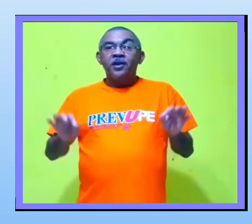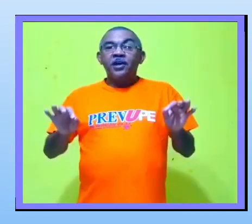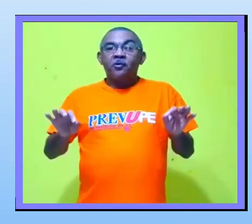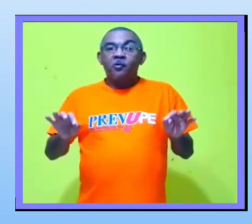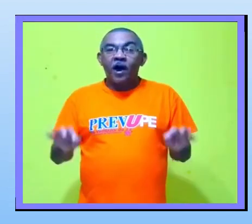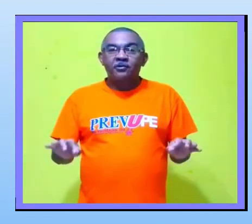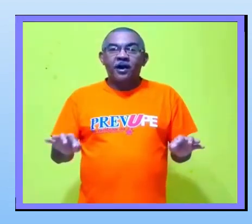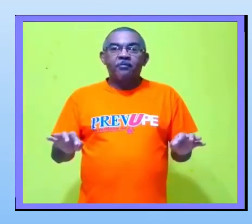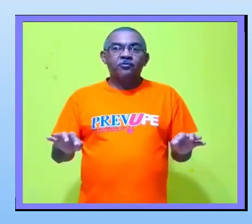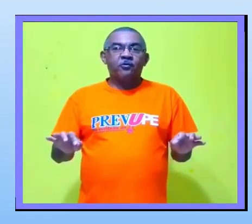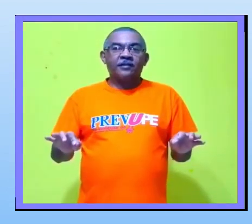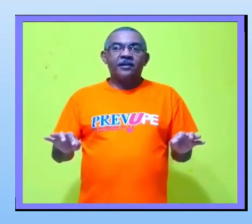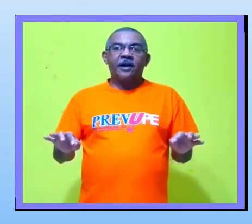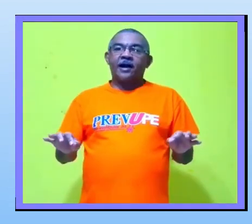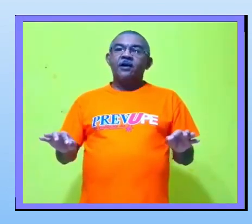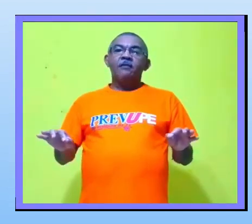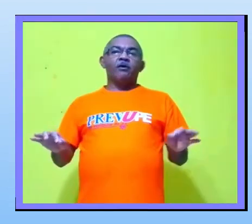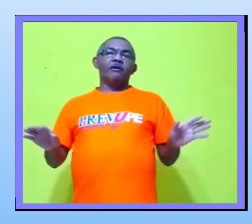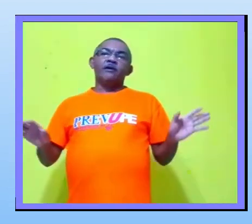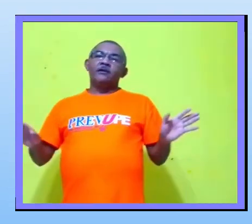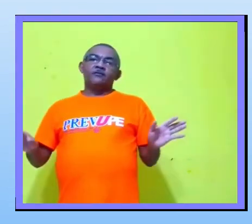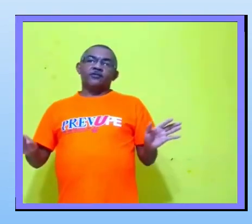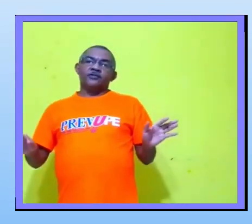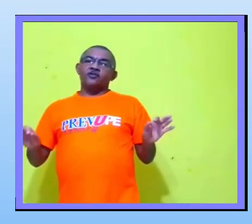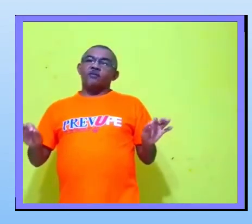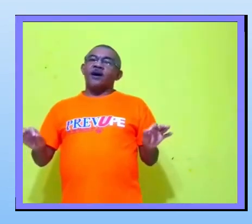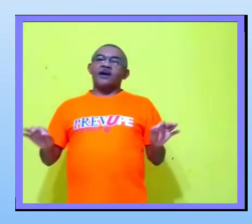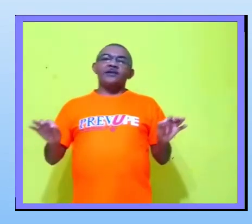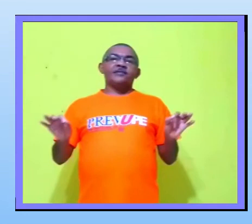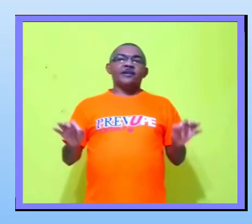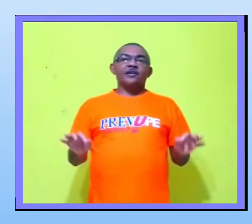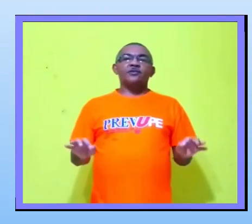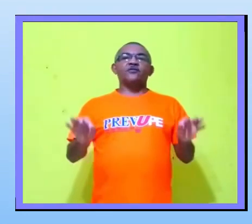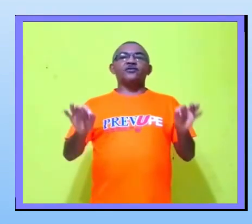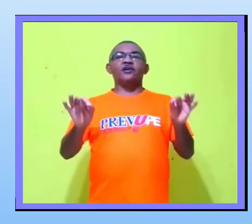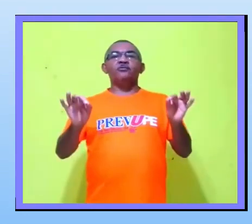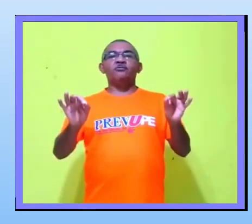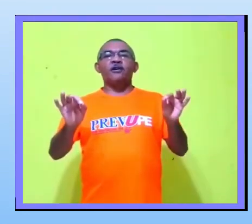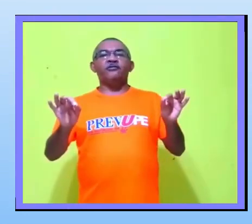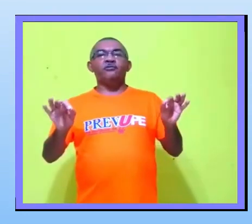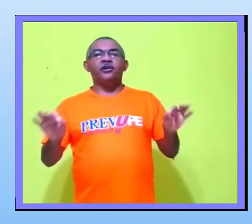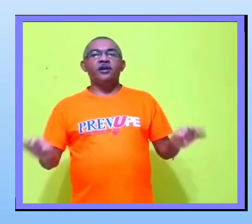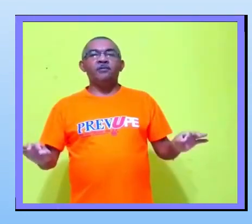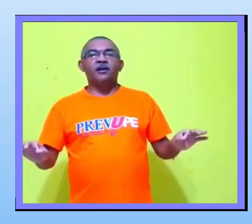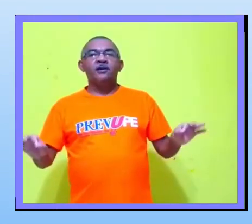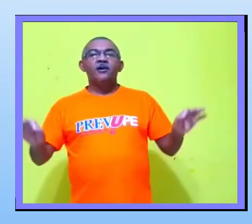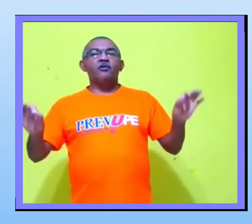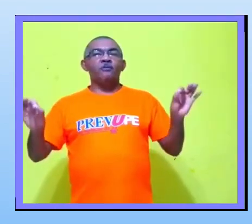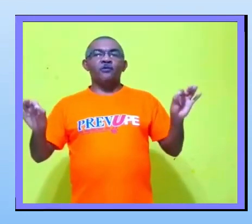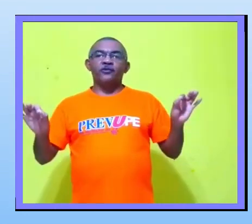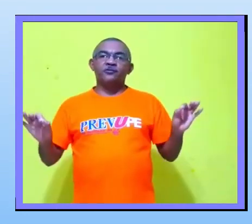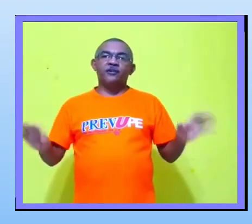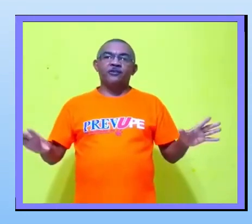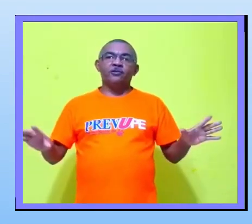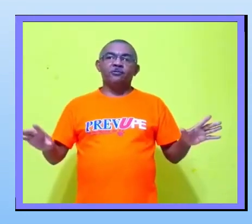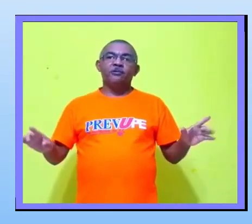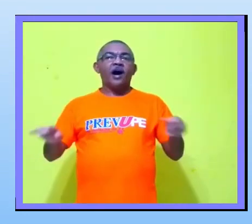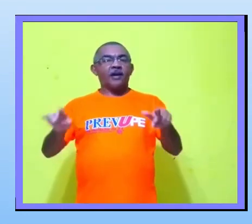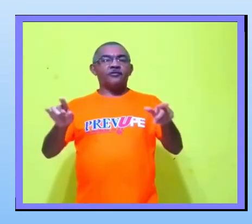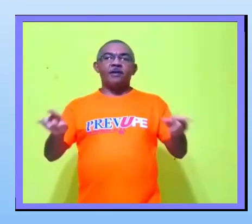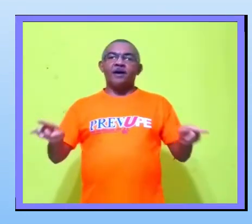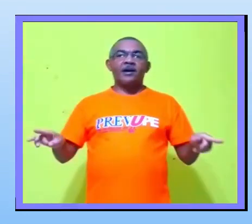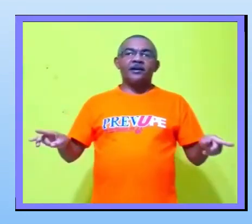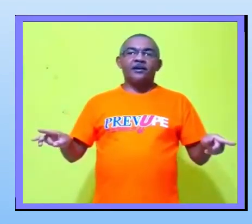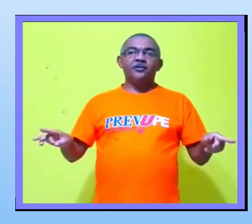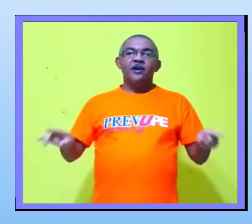conseguimos mesmo. E 4 carbonos quaternários. Bom, você só marcaria essa questão se você nunca viu química com o professor Ivanildo.